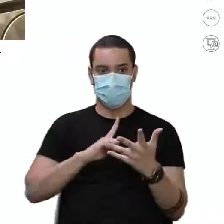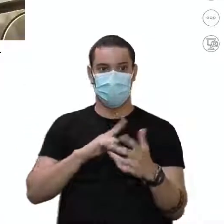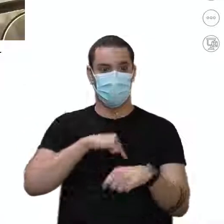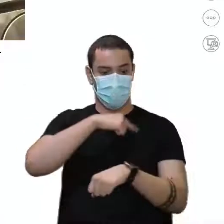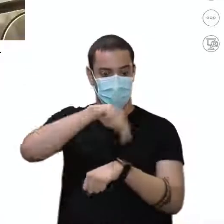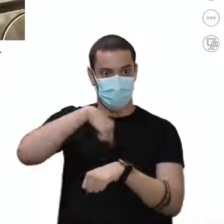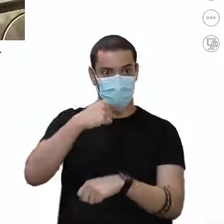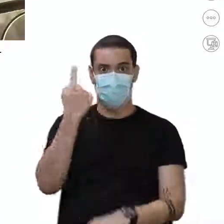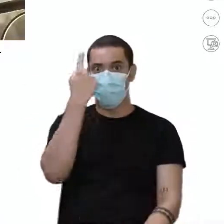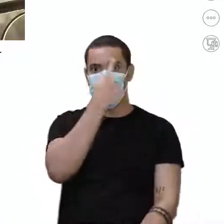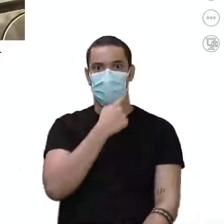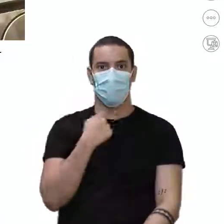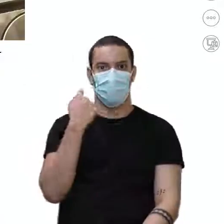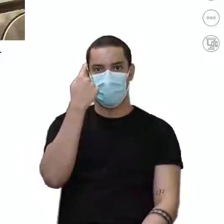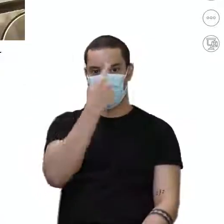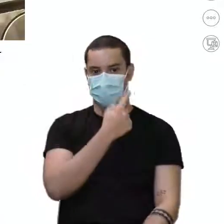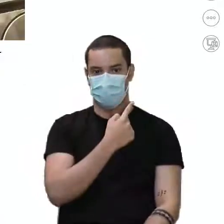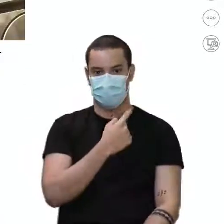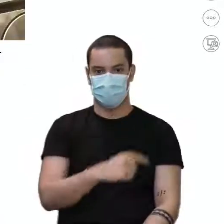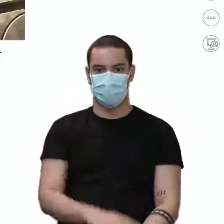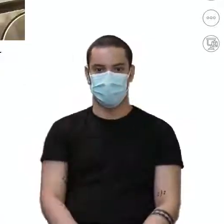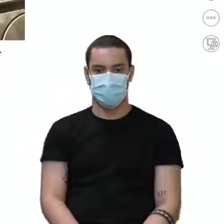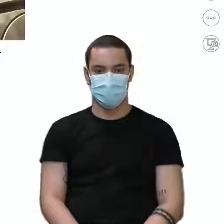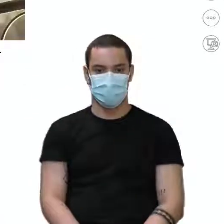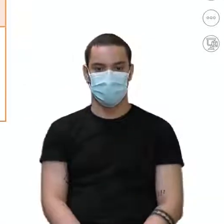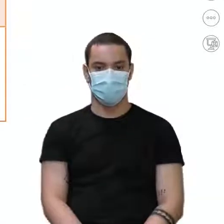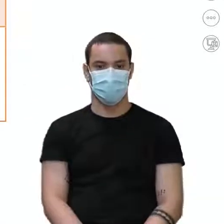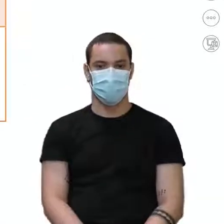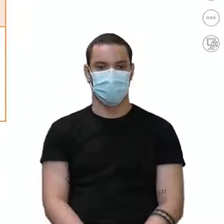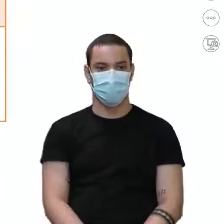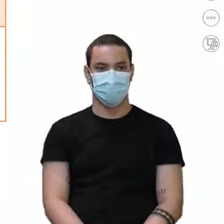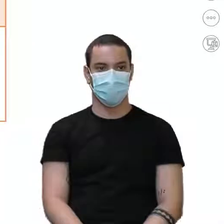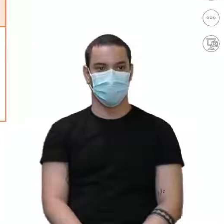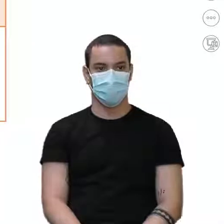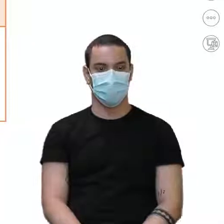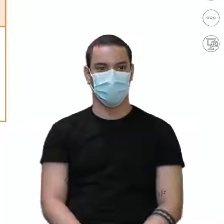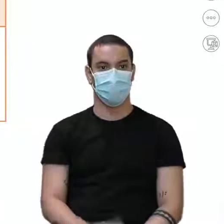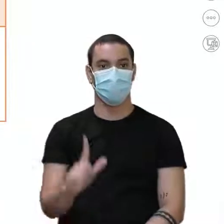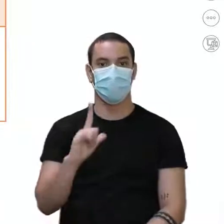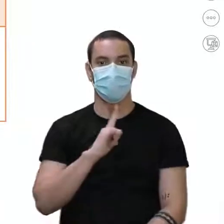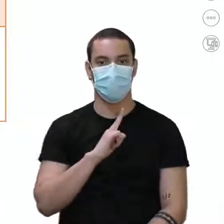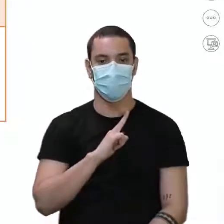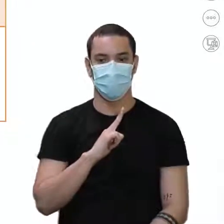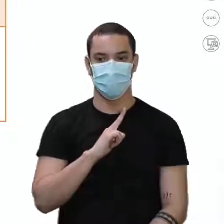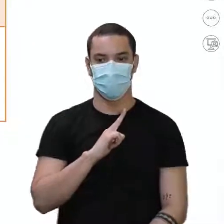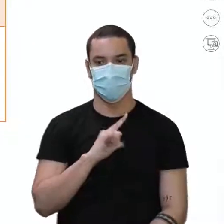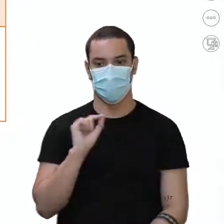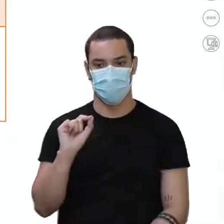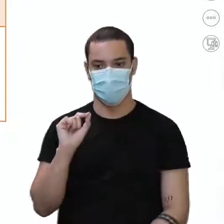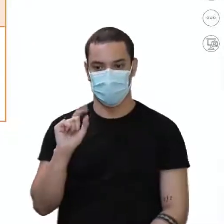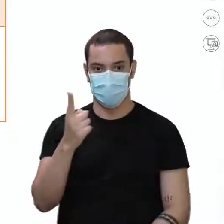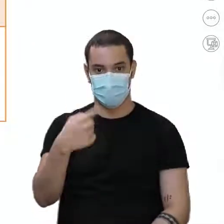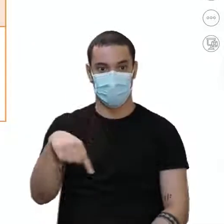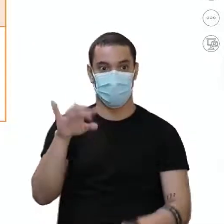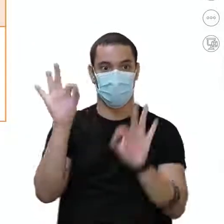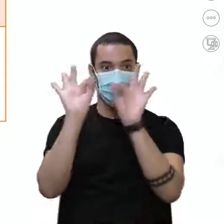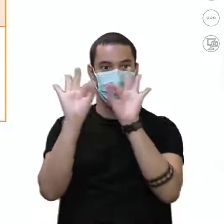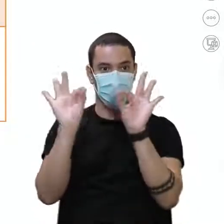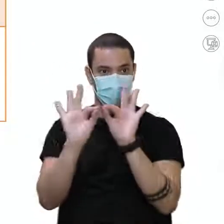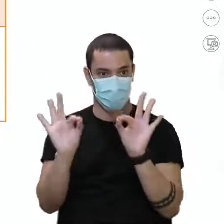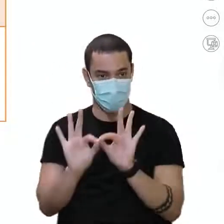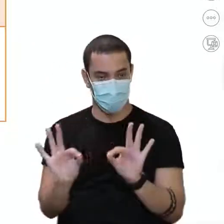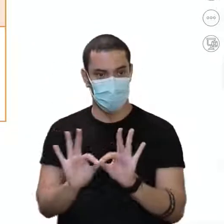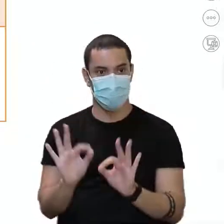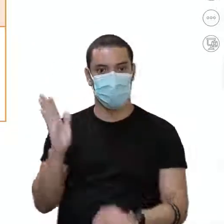1 hora. For an hour. Tudo bem? Então, nós temos aí as nossas frases